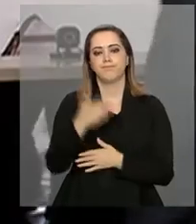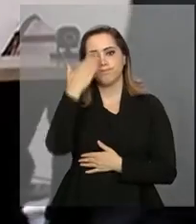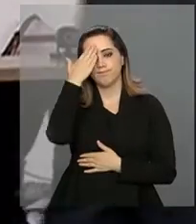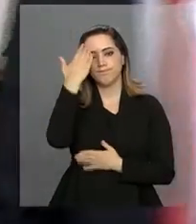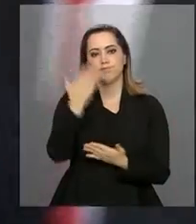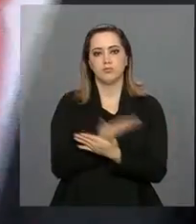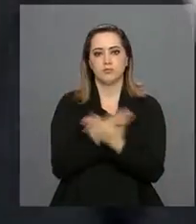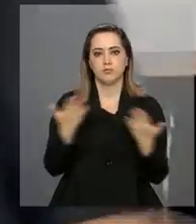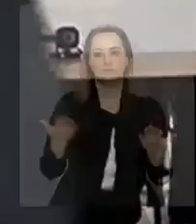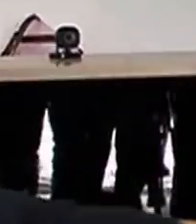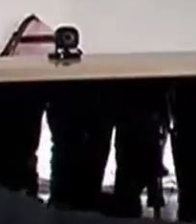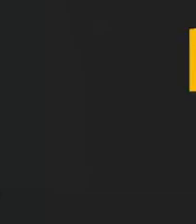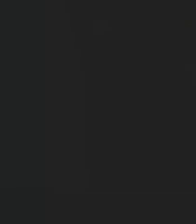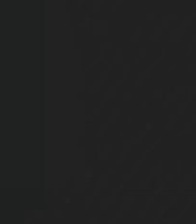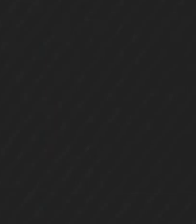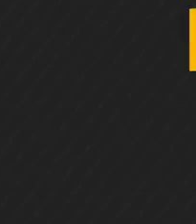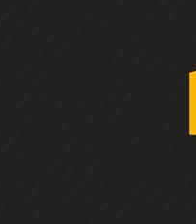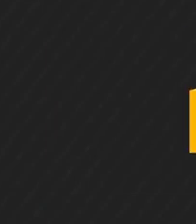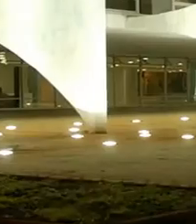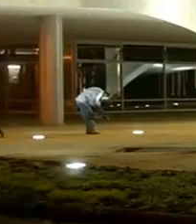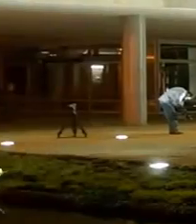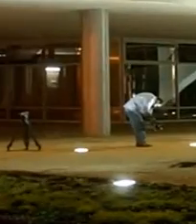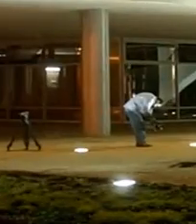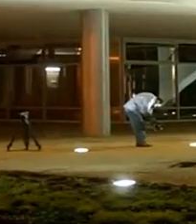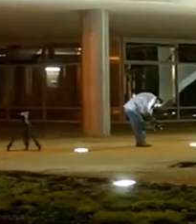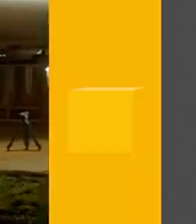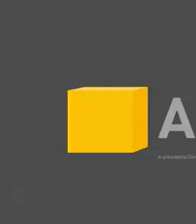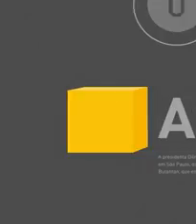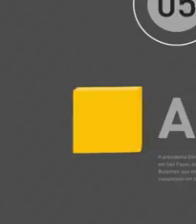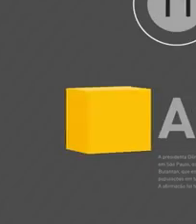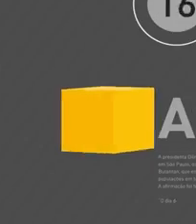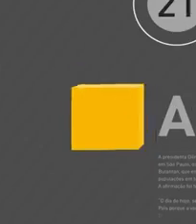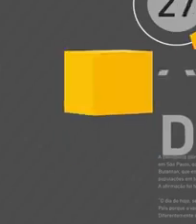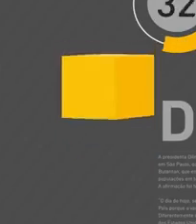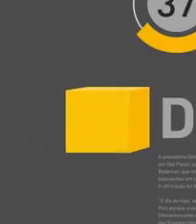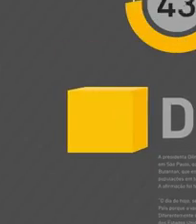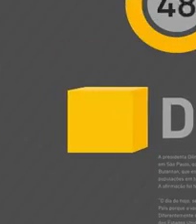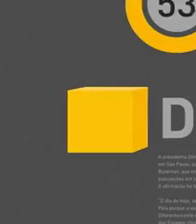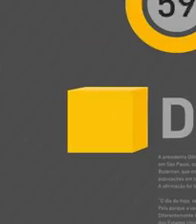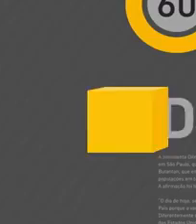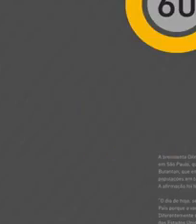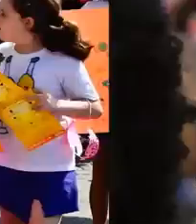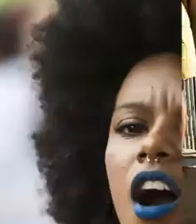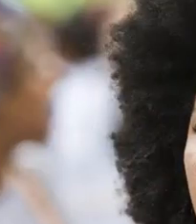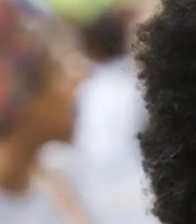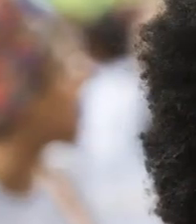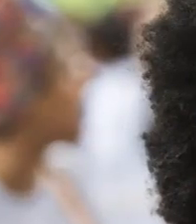Obrigado a todos. Obrigado. Bom dia. Obrigado.